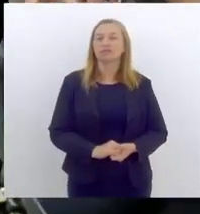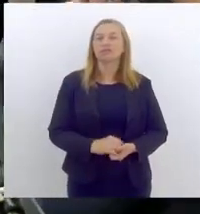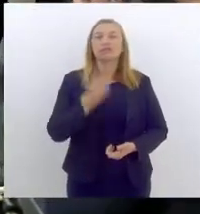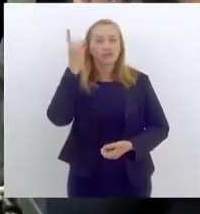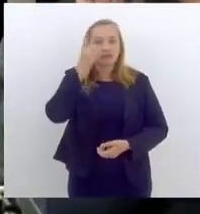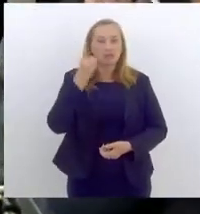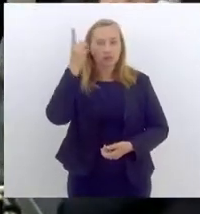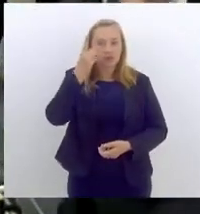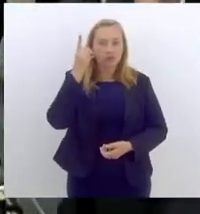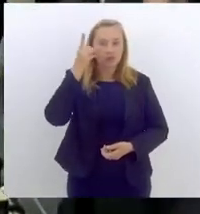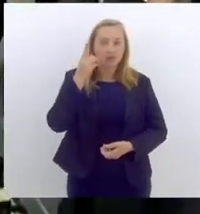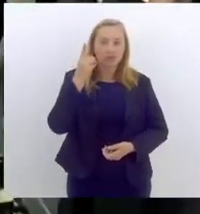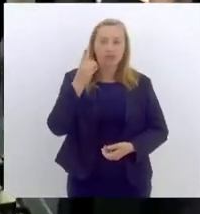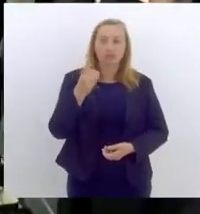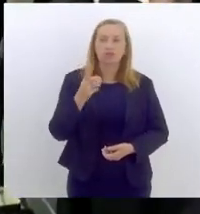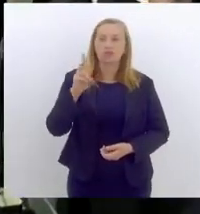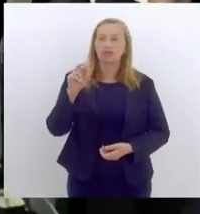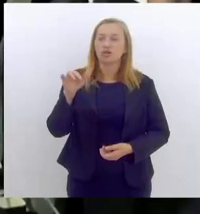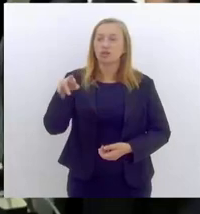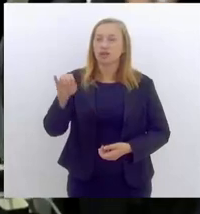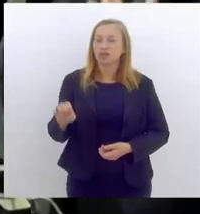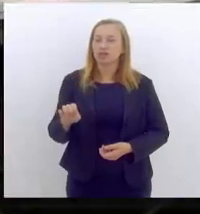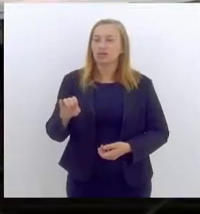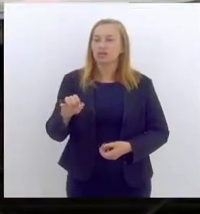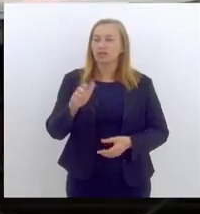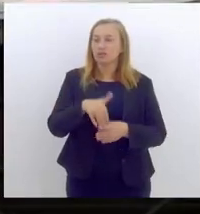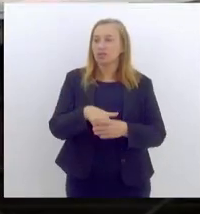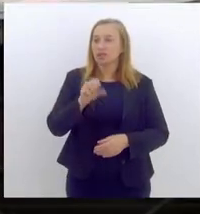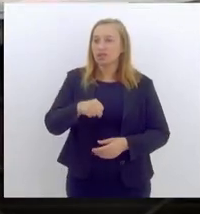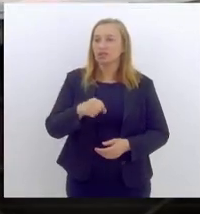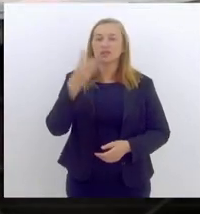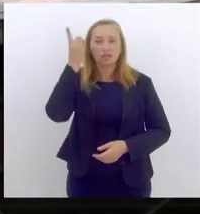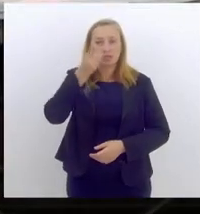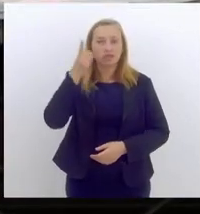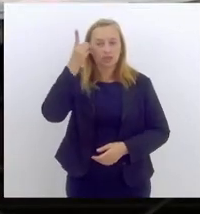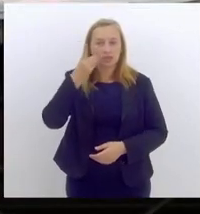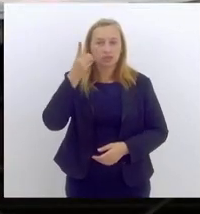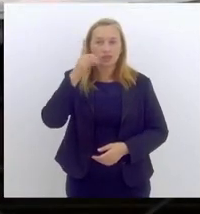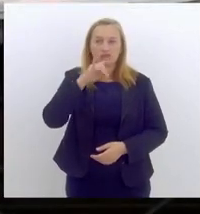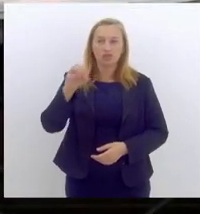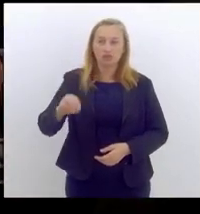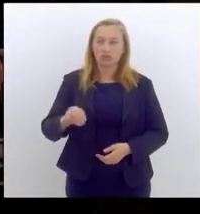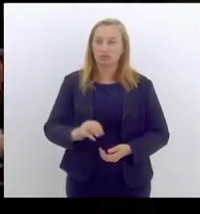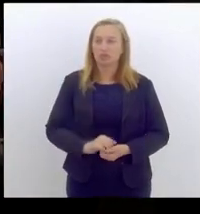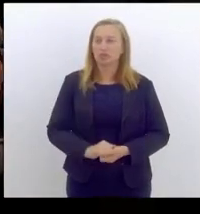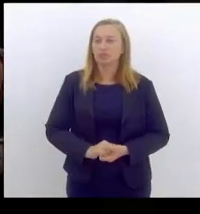Deputado Delagoglio, vota sim. Deputado Dionísio Lins.